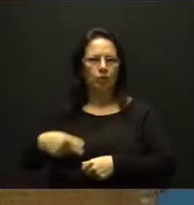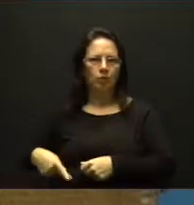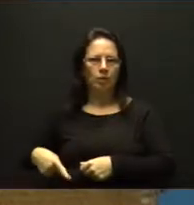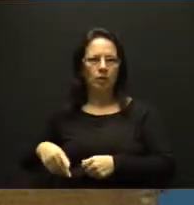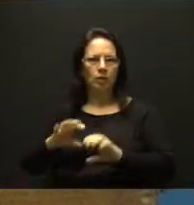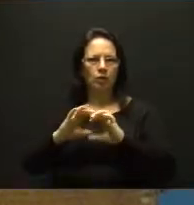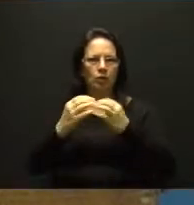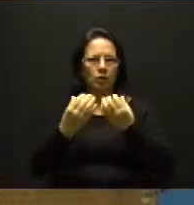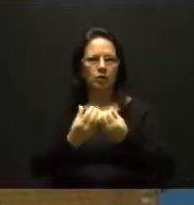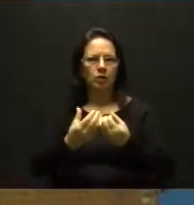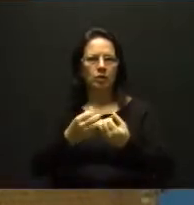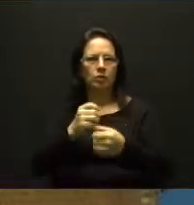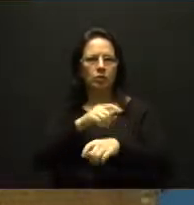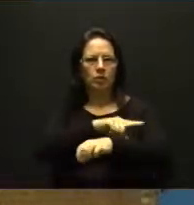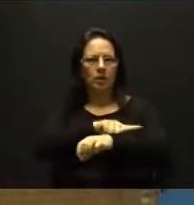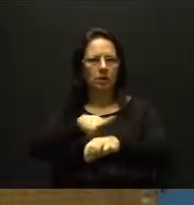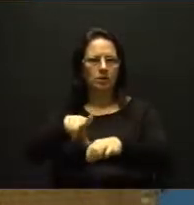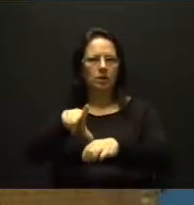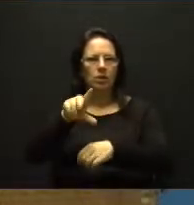rafael